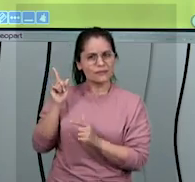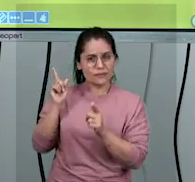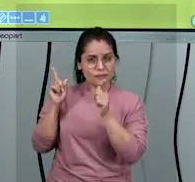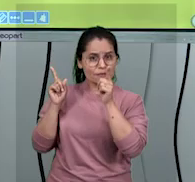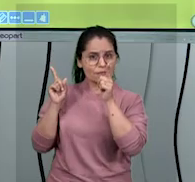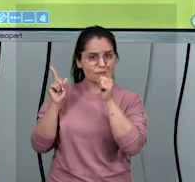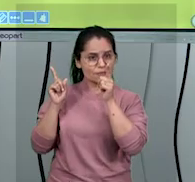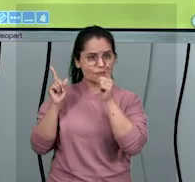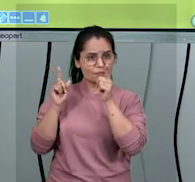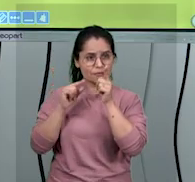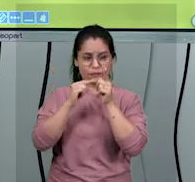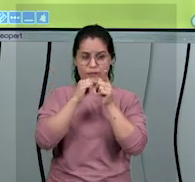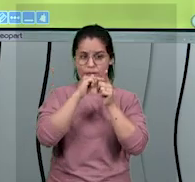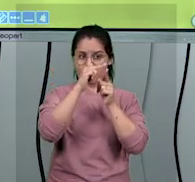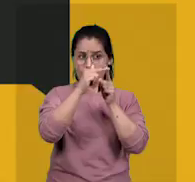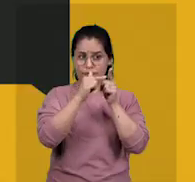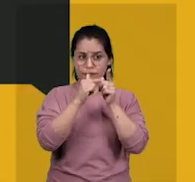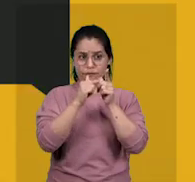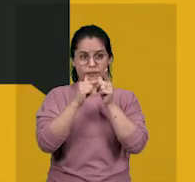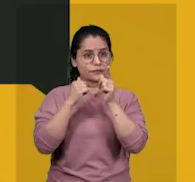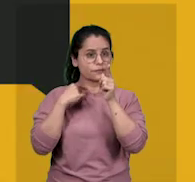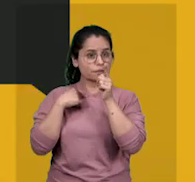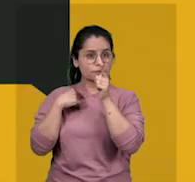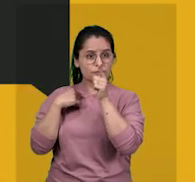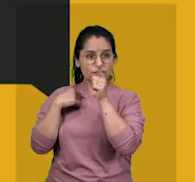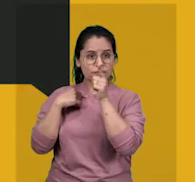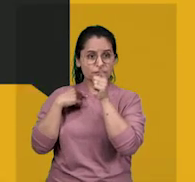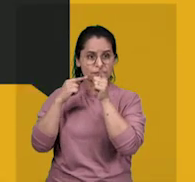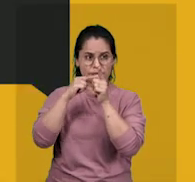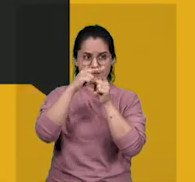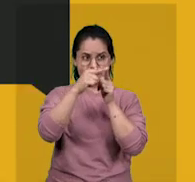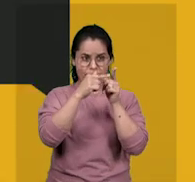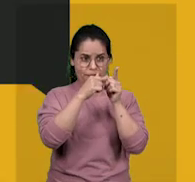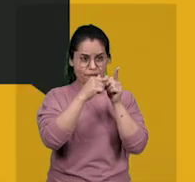as vesículas seminais.